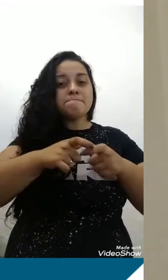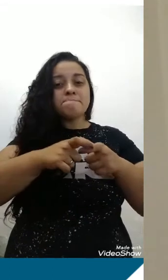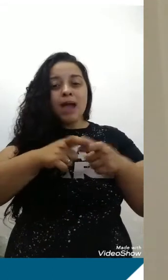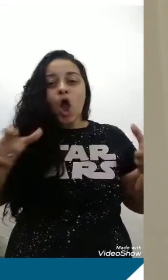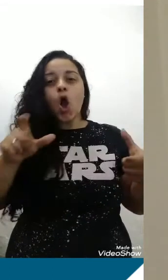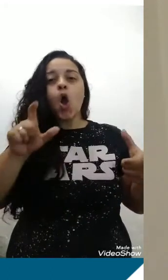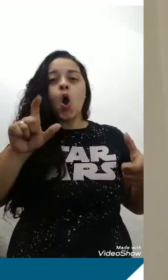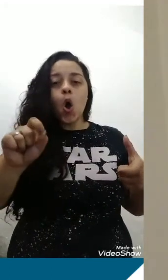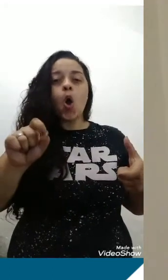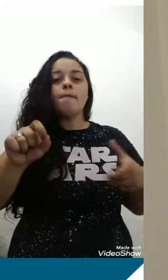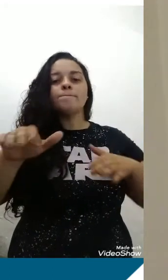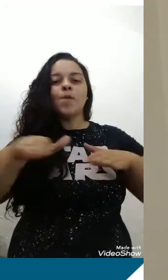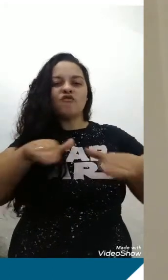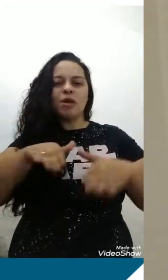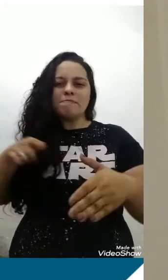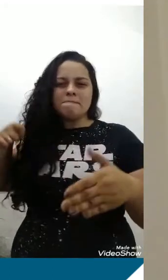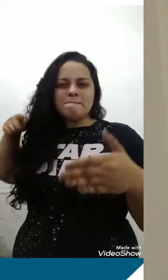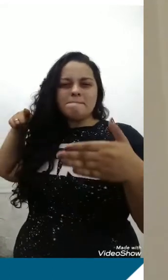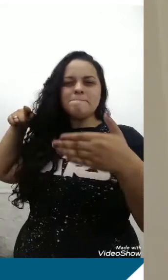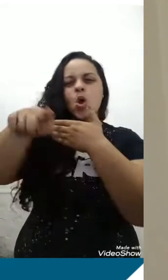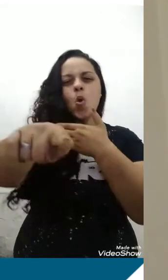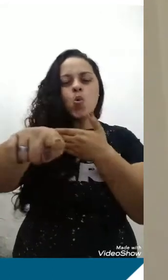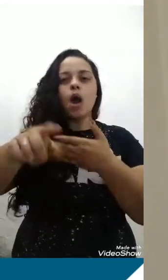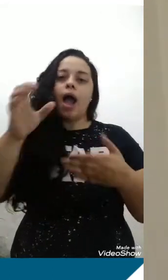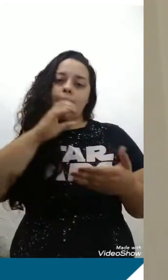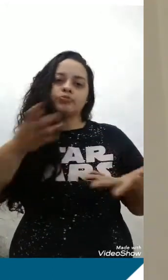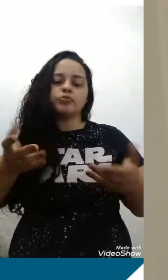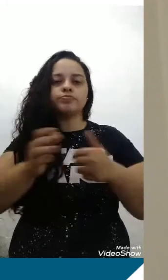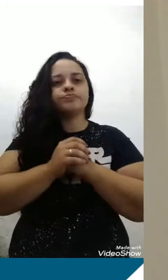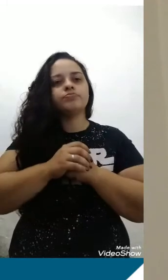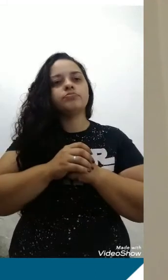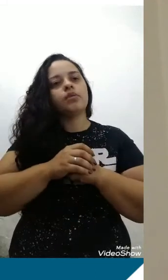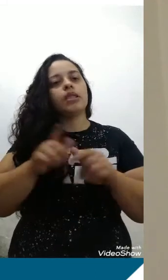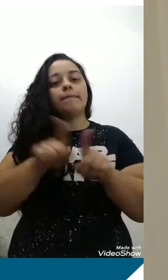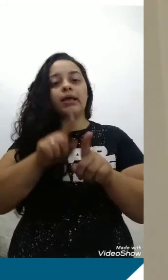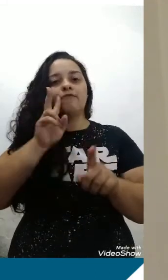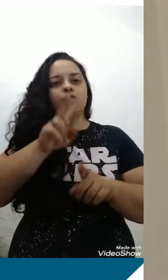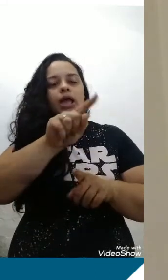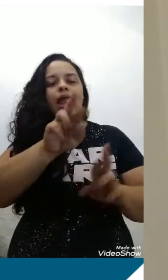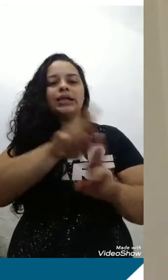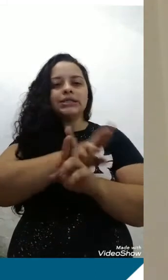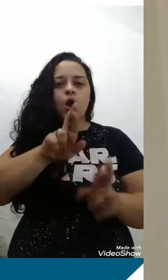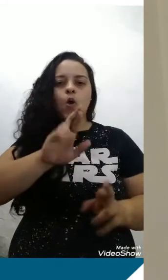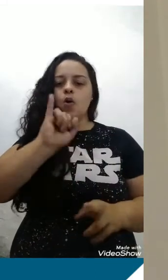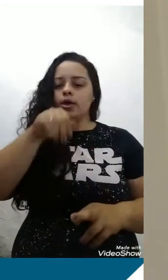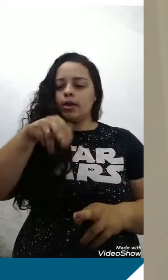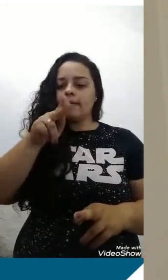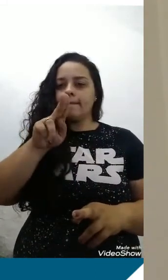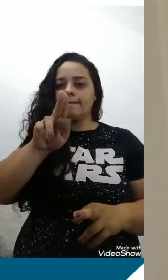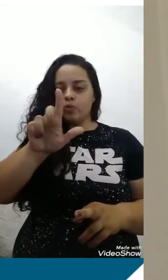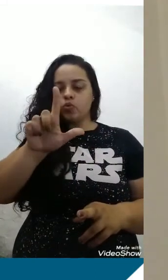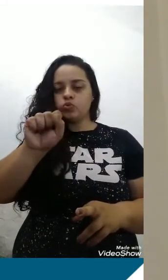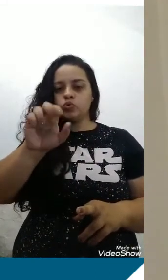velocidade, maior a quantidade de movimento. Do mesmo modo que a gente fez a relação do impulso,